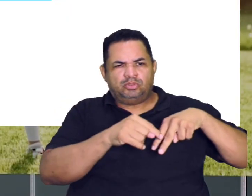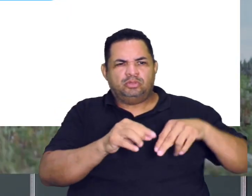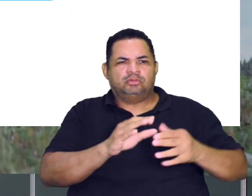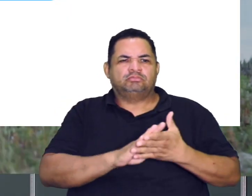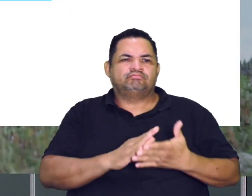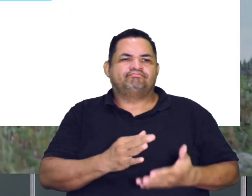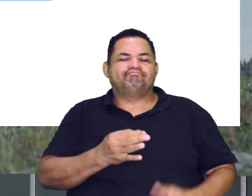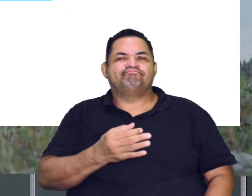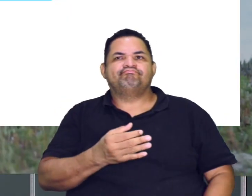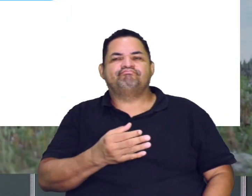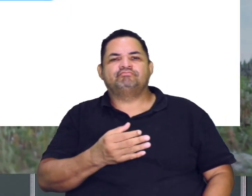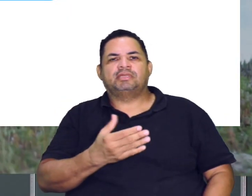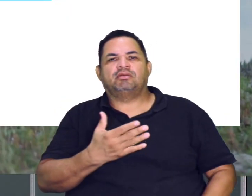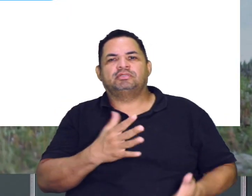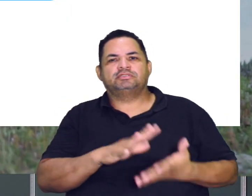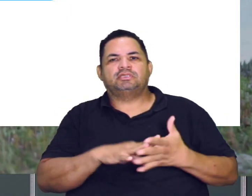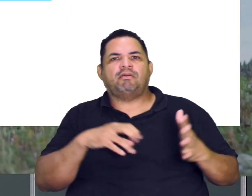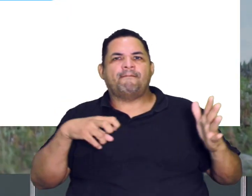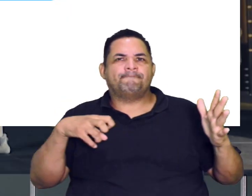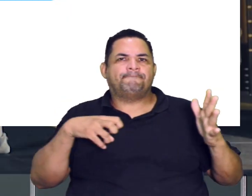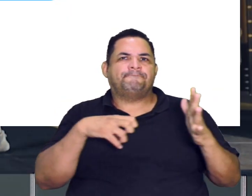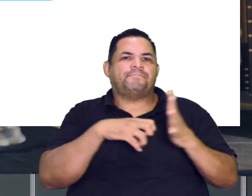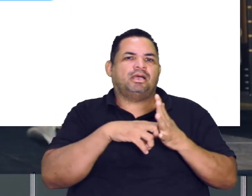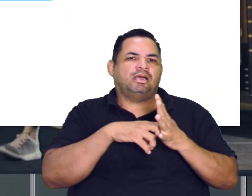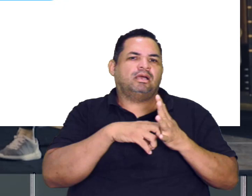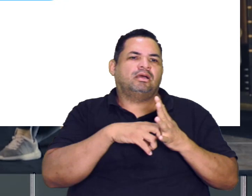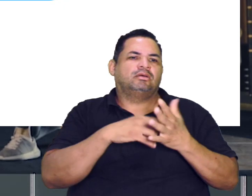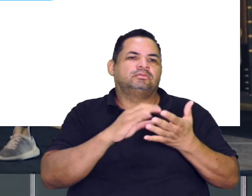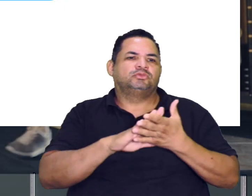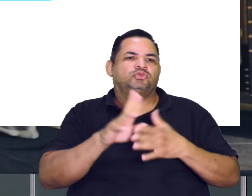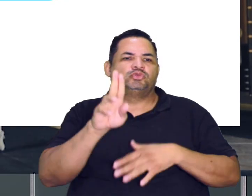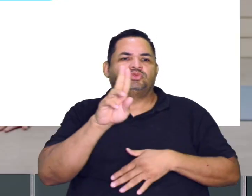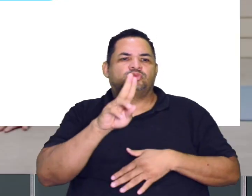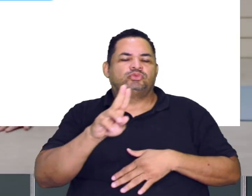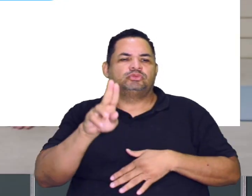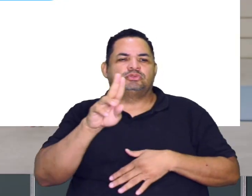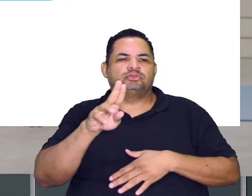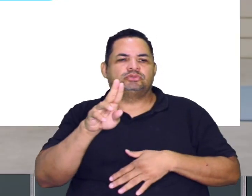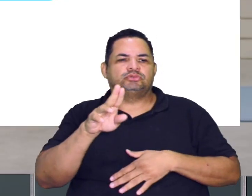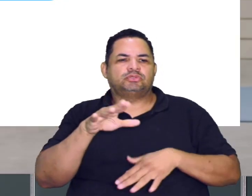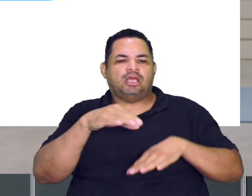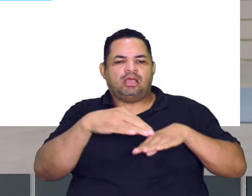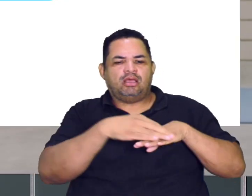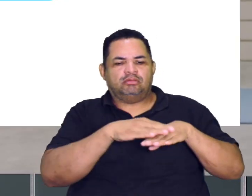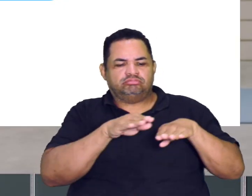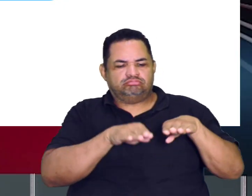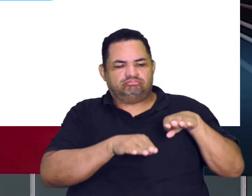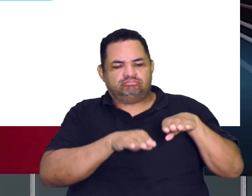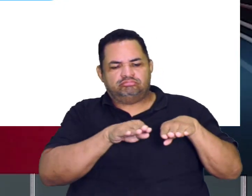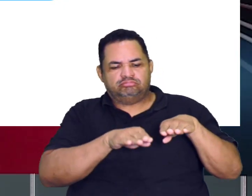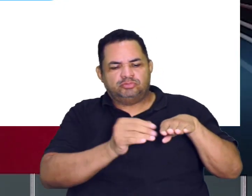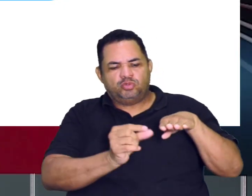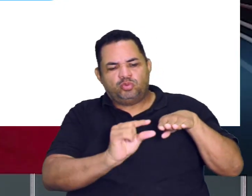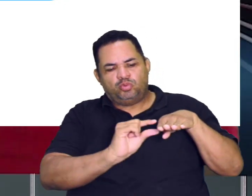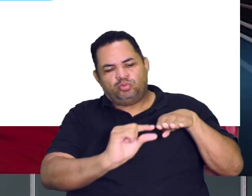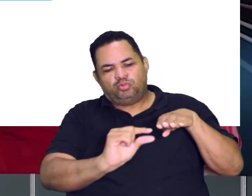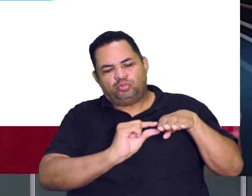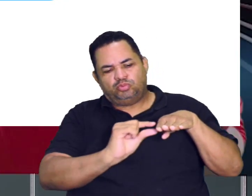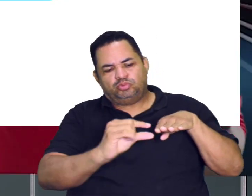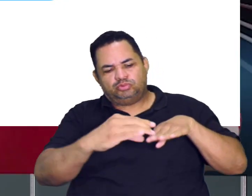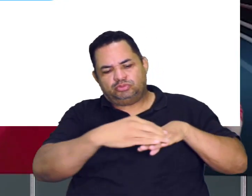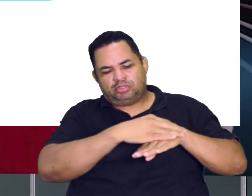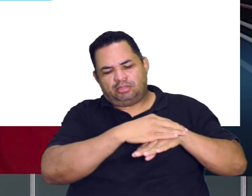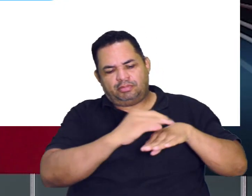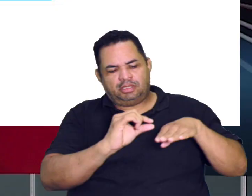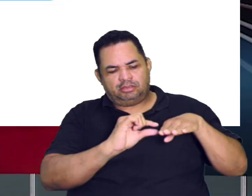vamos supor, sei lá, um acidente, e aí ela tem que usar aquele sapato em que tem um solado um pouco mais alto para tentar